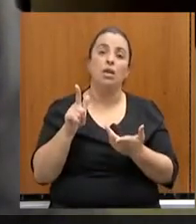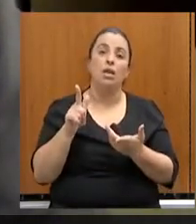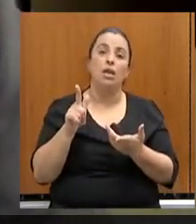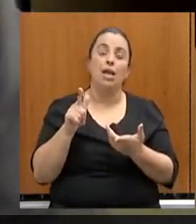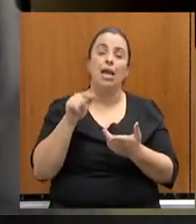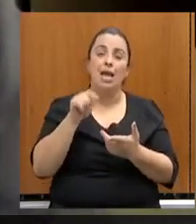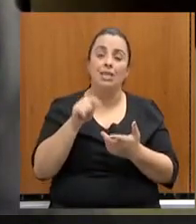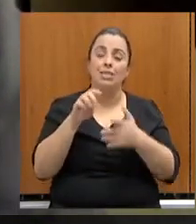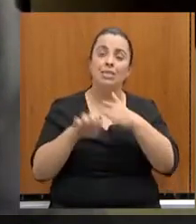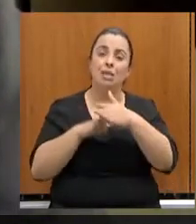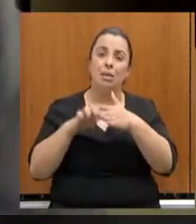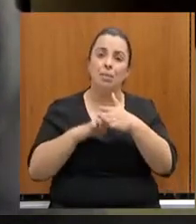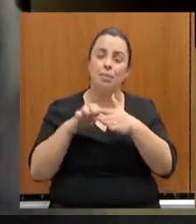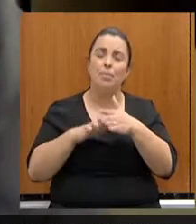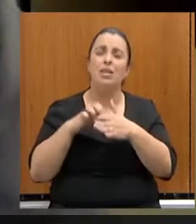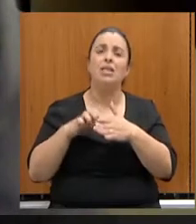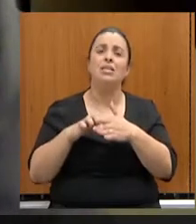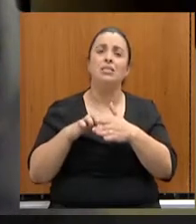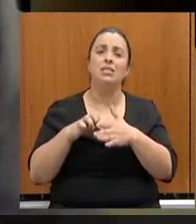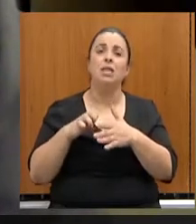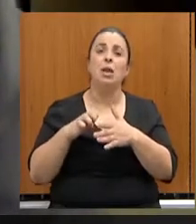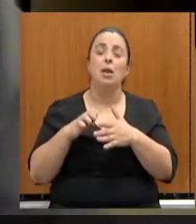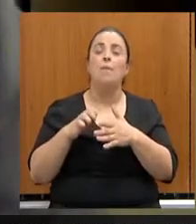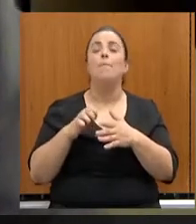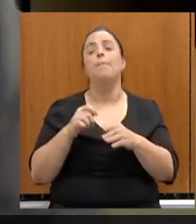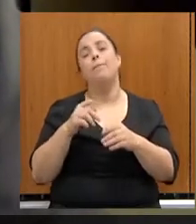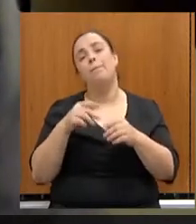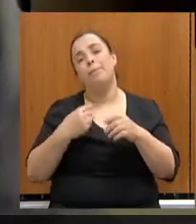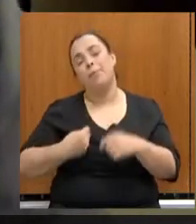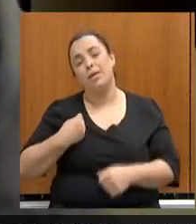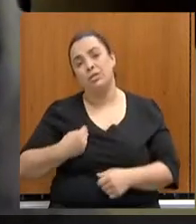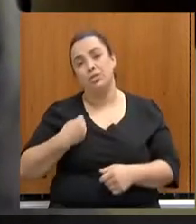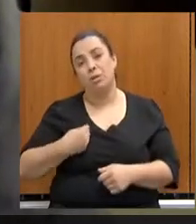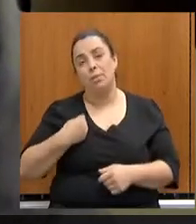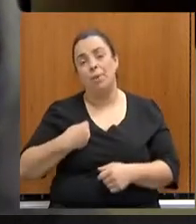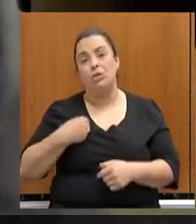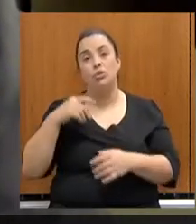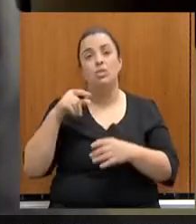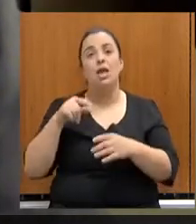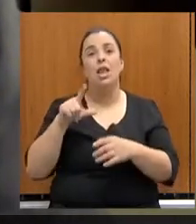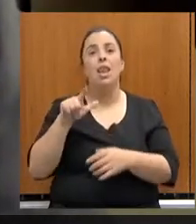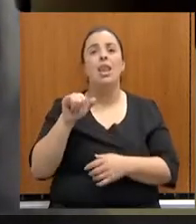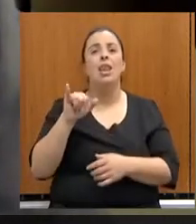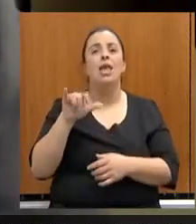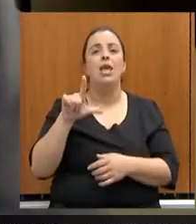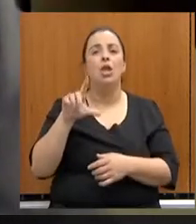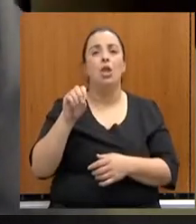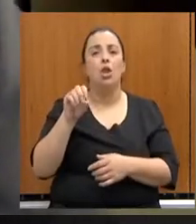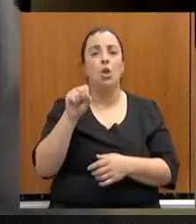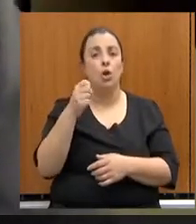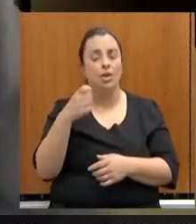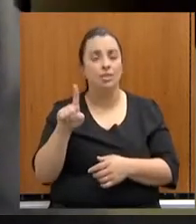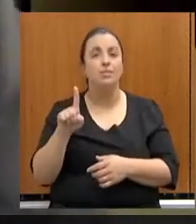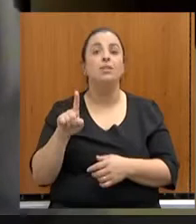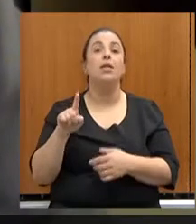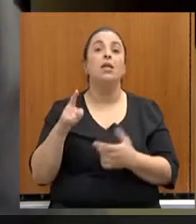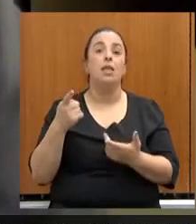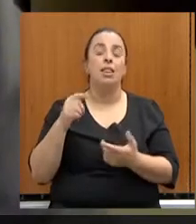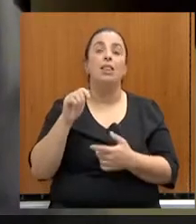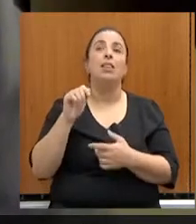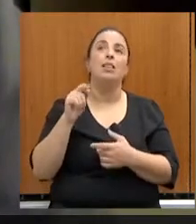das empresas participarem dos Leilões Daniel e deve cumprir os prazos regimentais